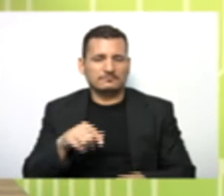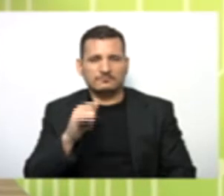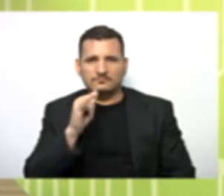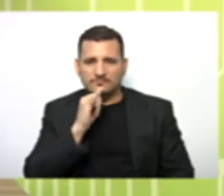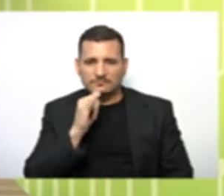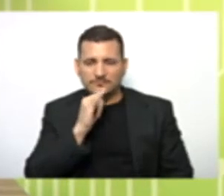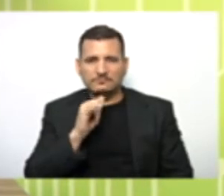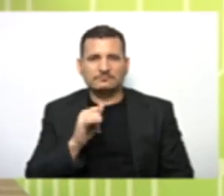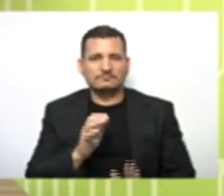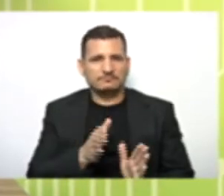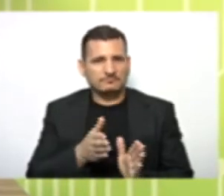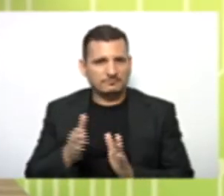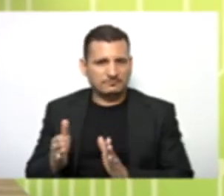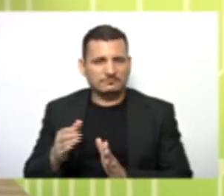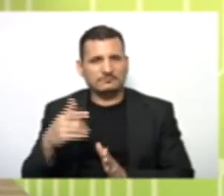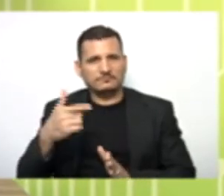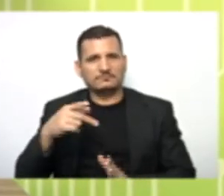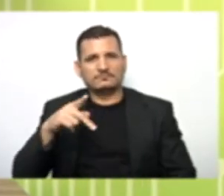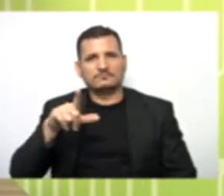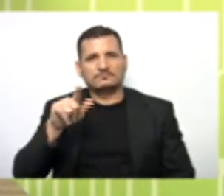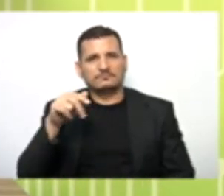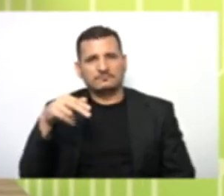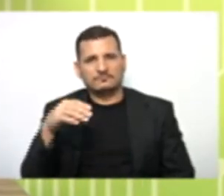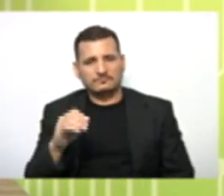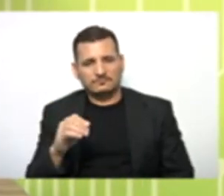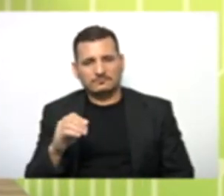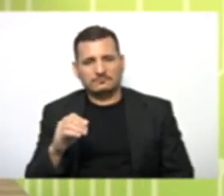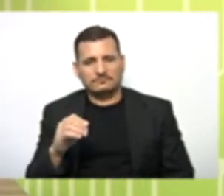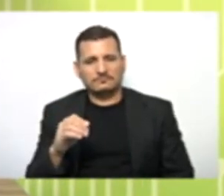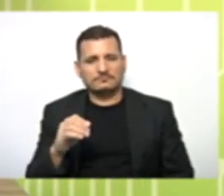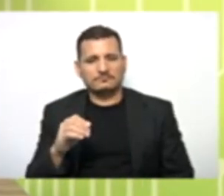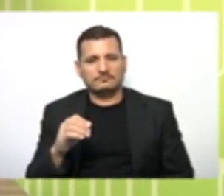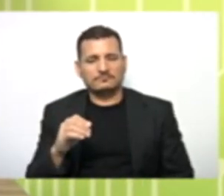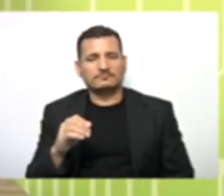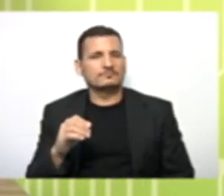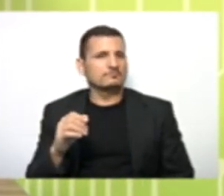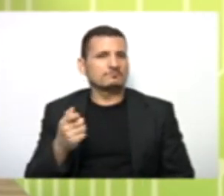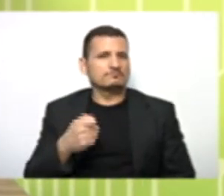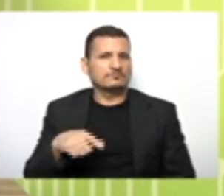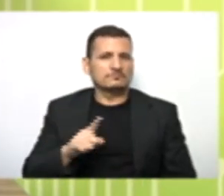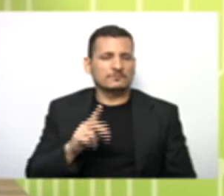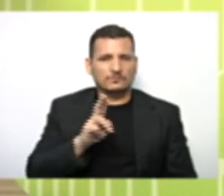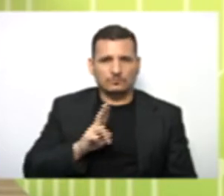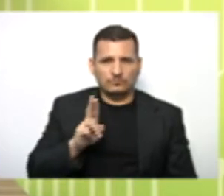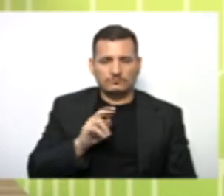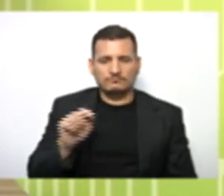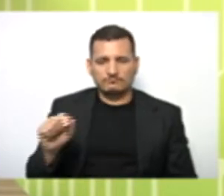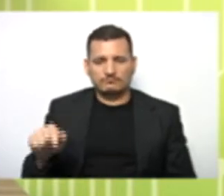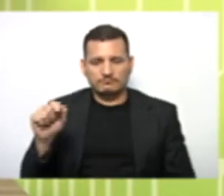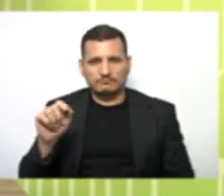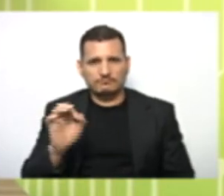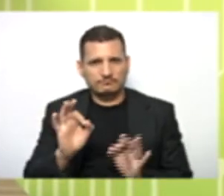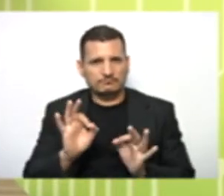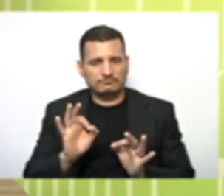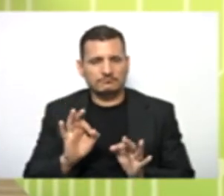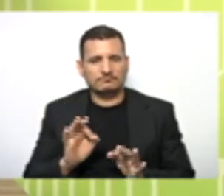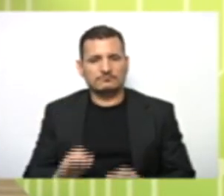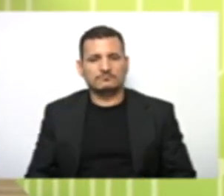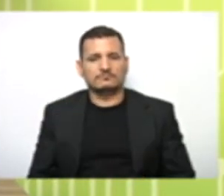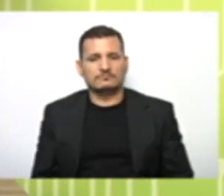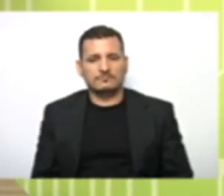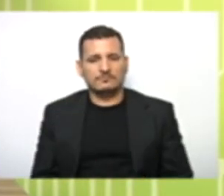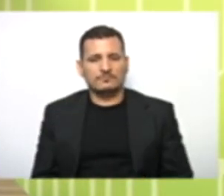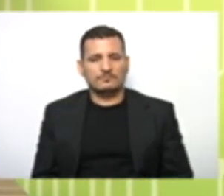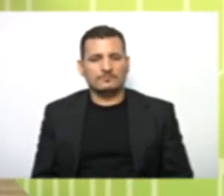de processos de segundo plano sendo executados, ou seja, sem a instrução do usuário, ok? Então,